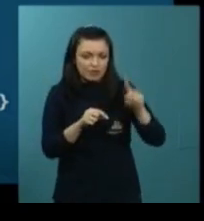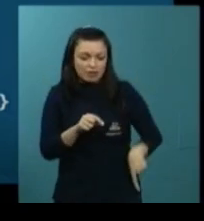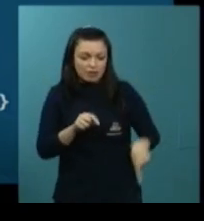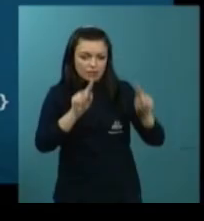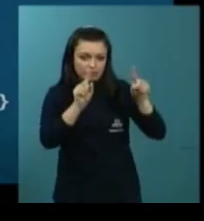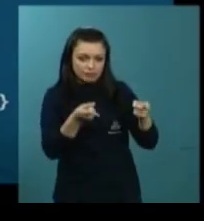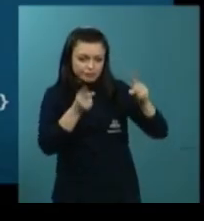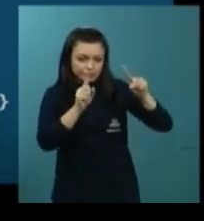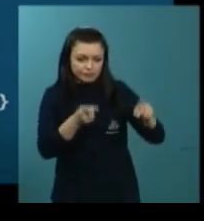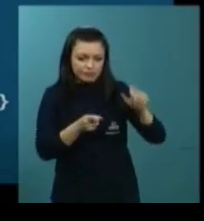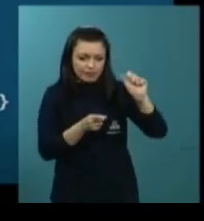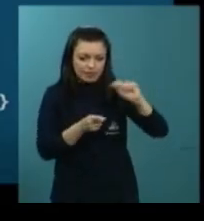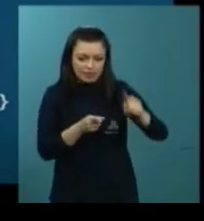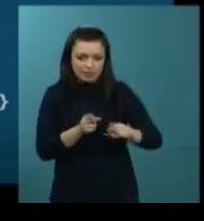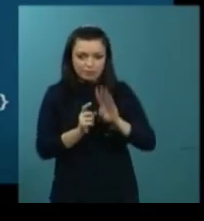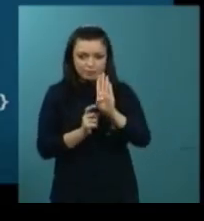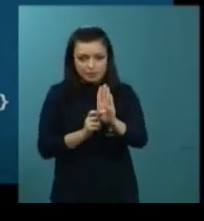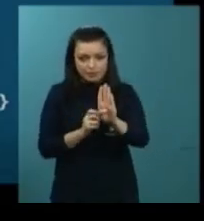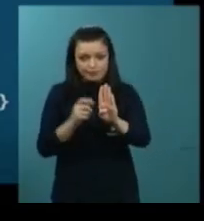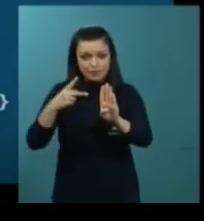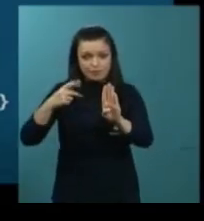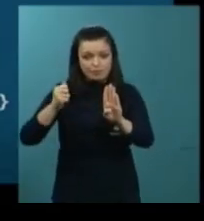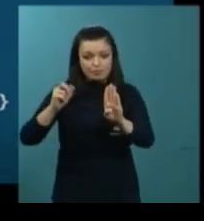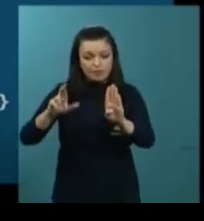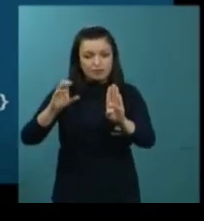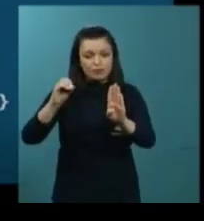que são pares ordenados AB,